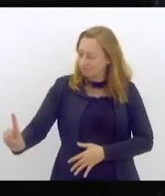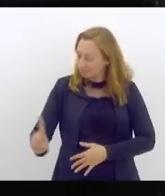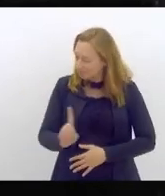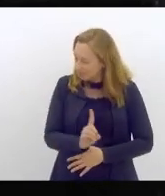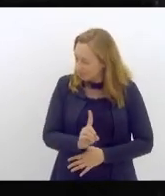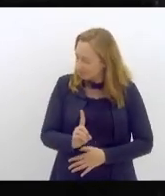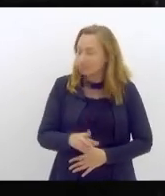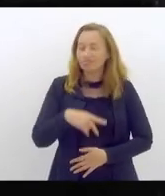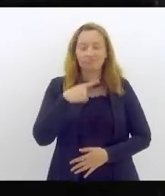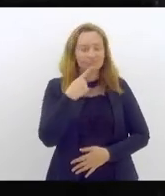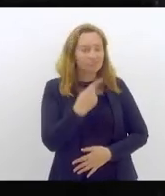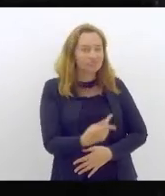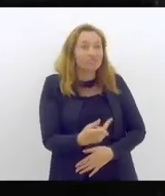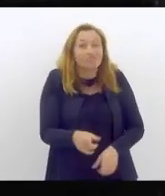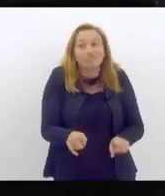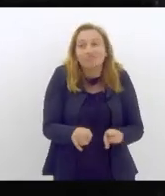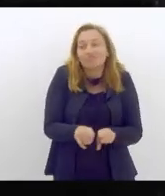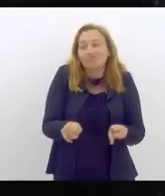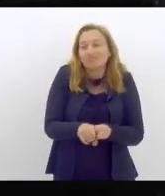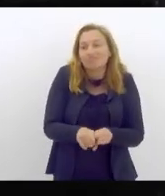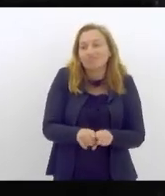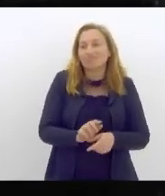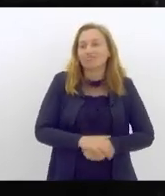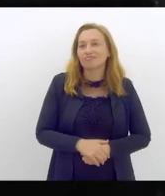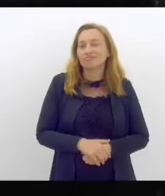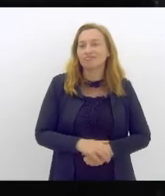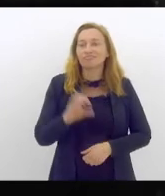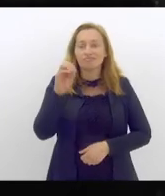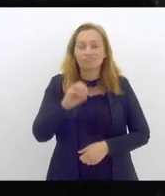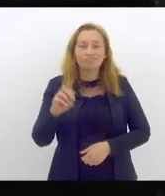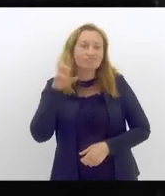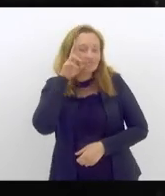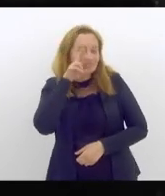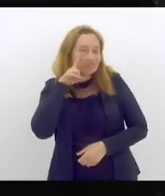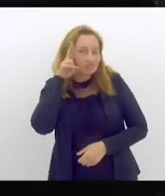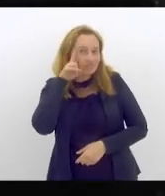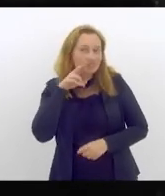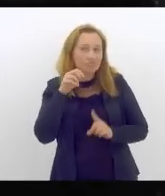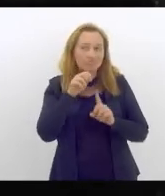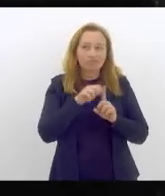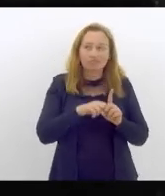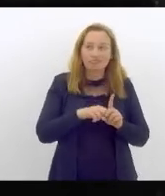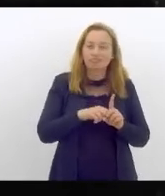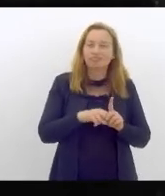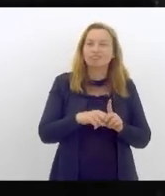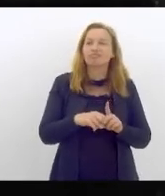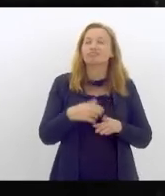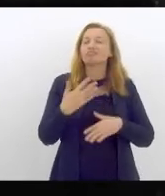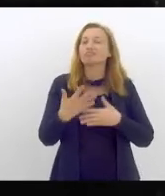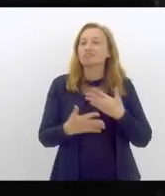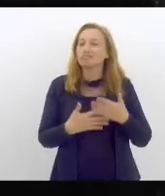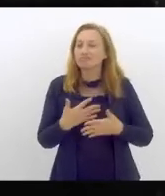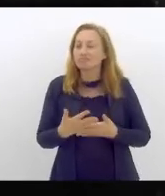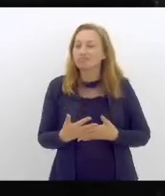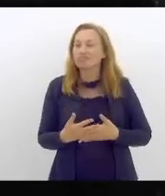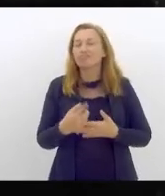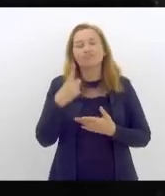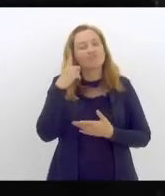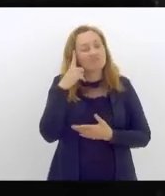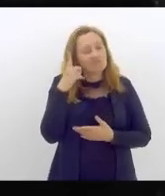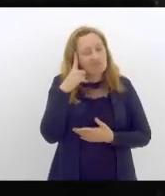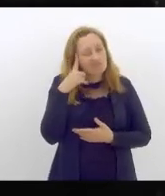para falar também sobre o Outubro Rosa um mês que nos remete a todos novamente essa reflexão